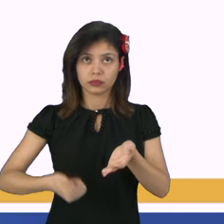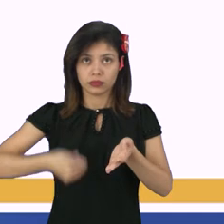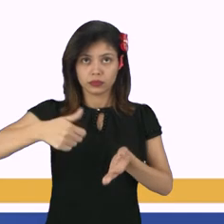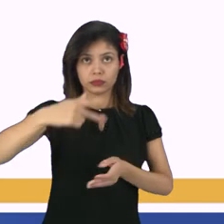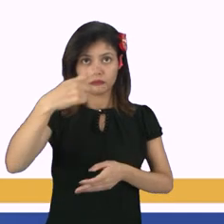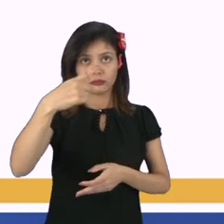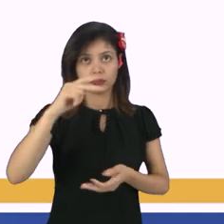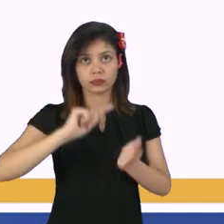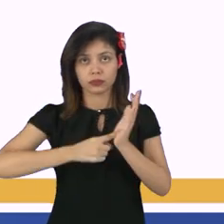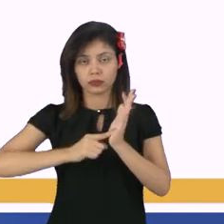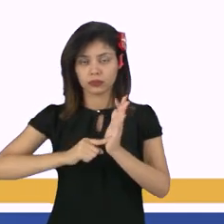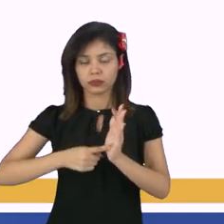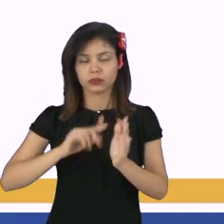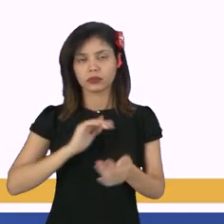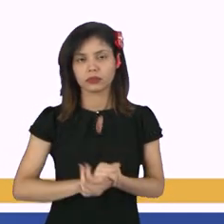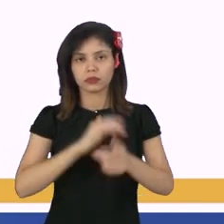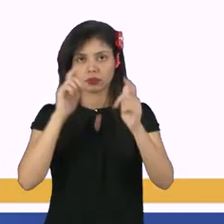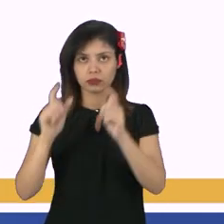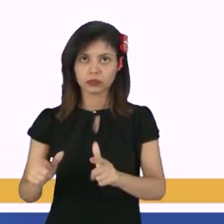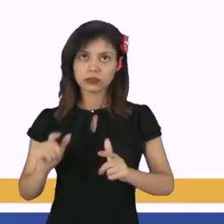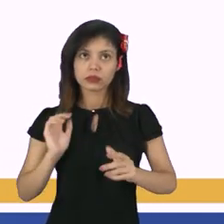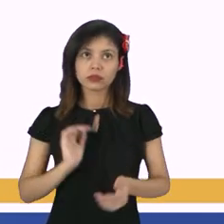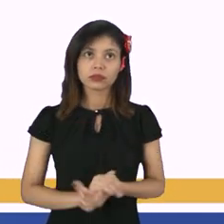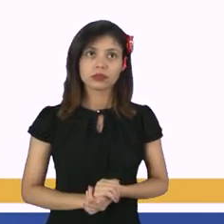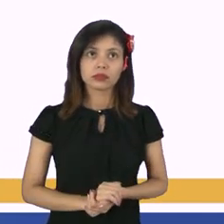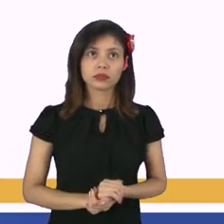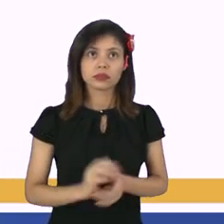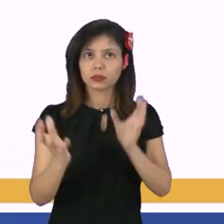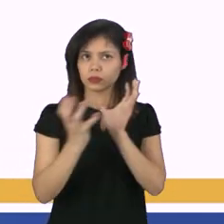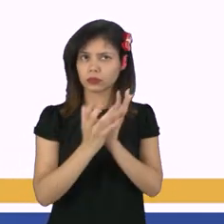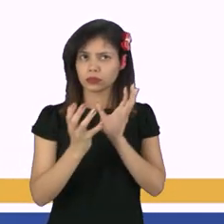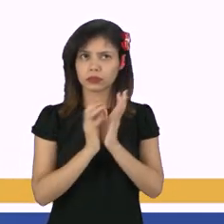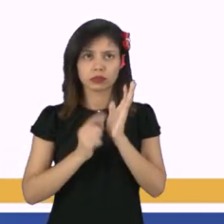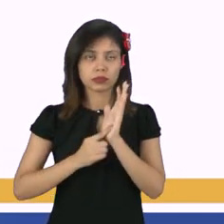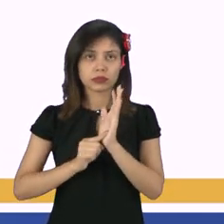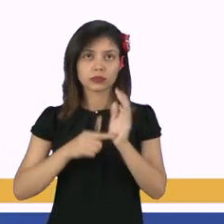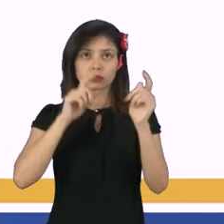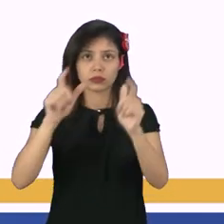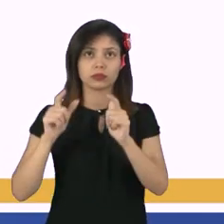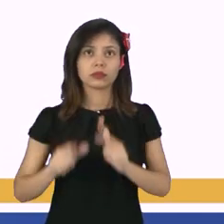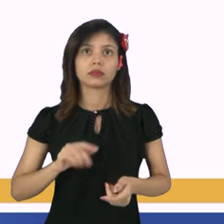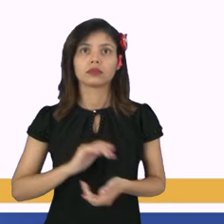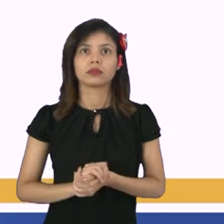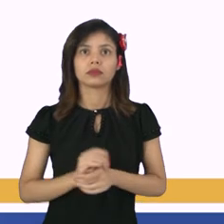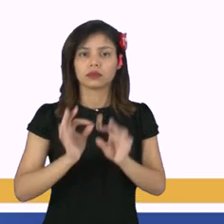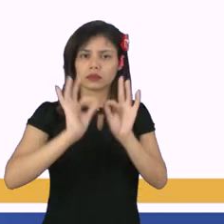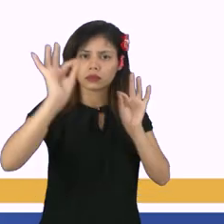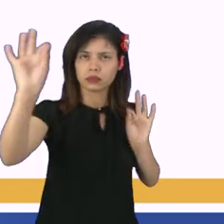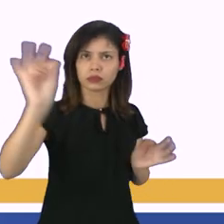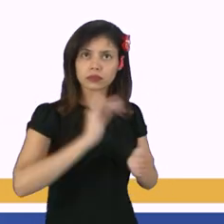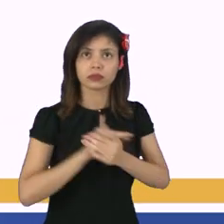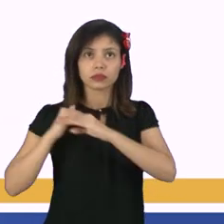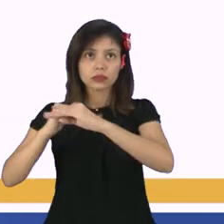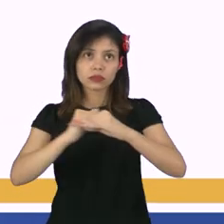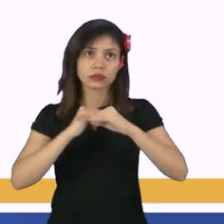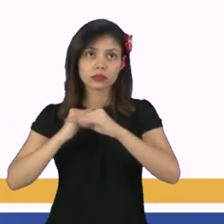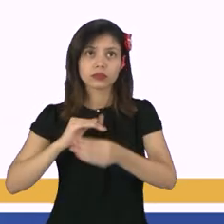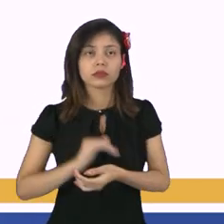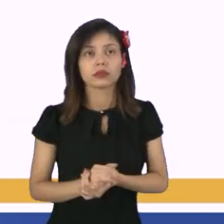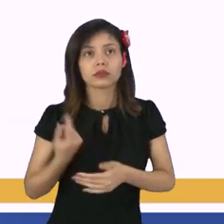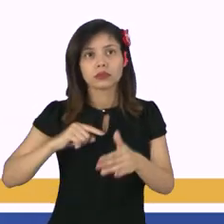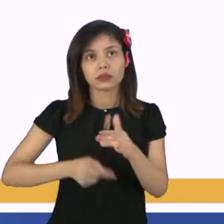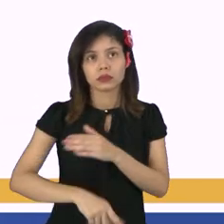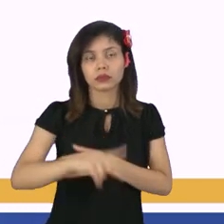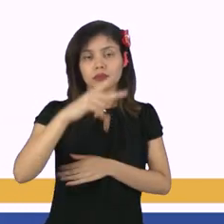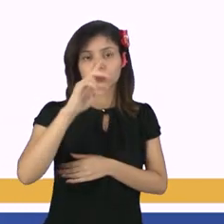positivo IP um ponto fixo no espaço o conjunto de pontos do espaço que estão uma distância igual